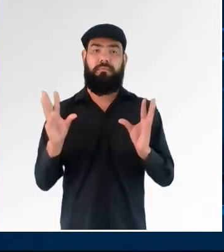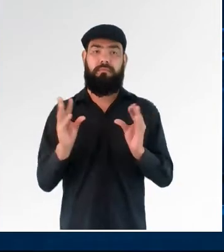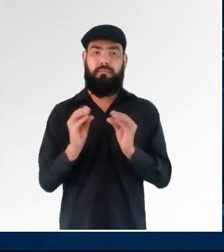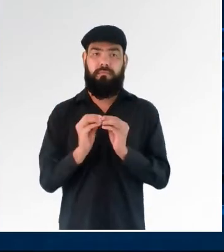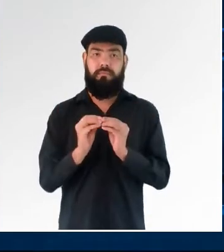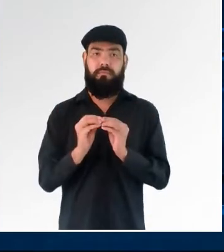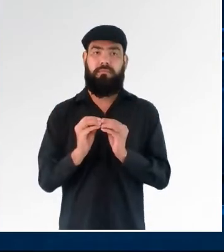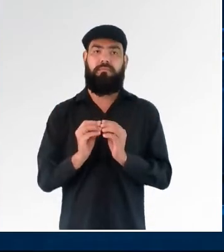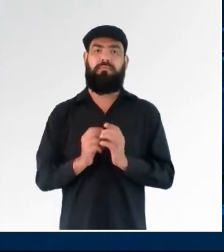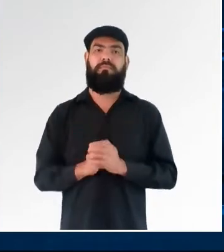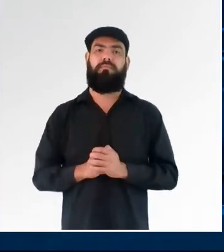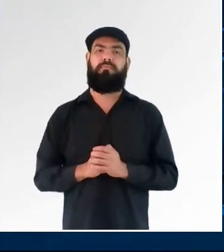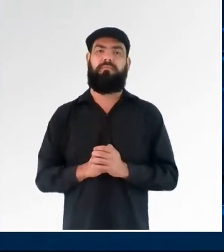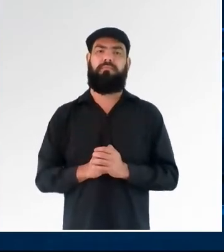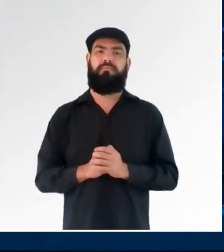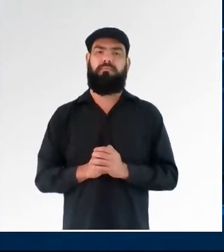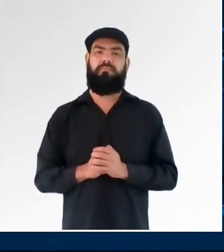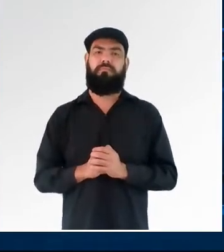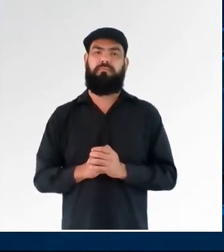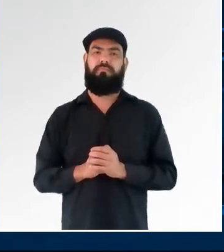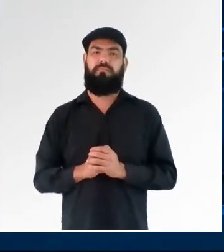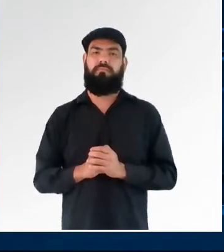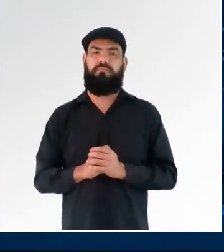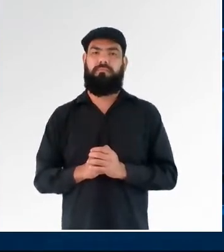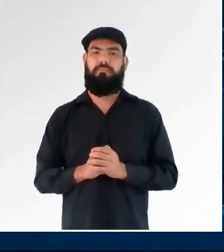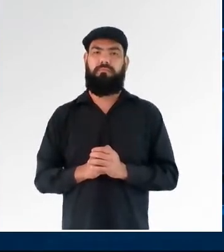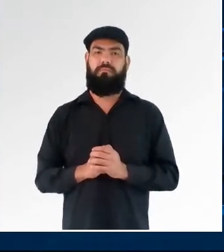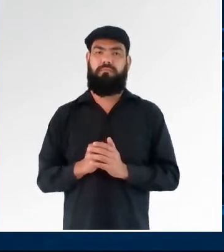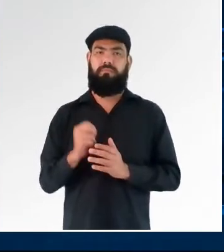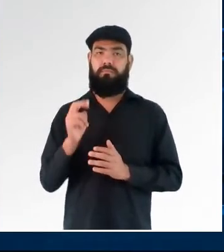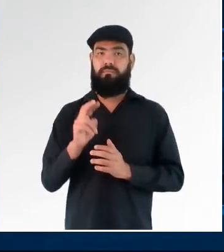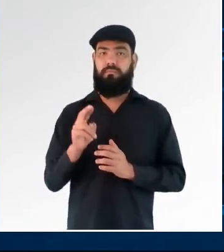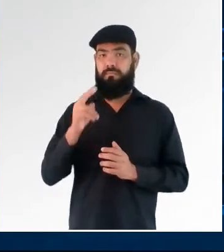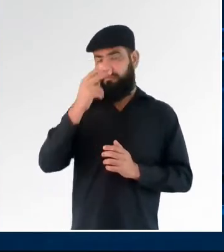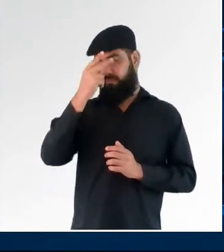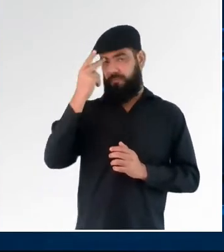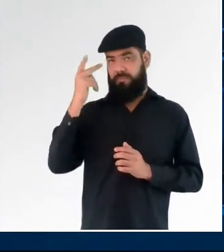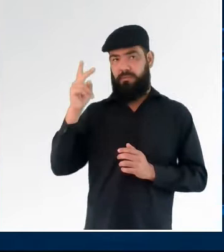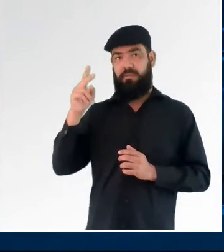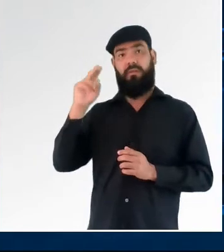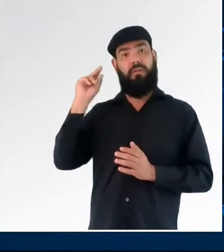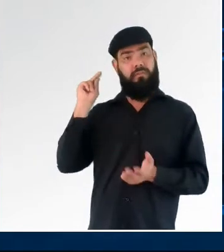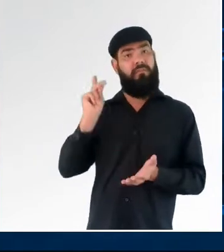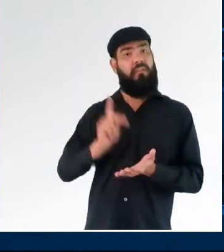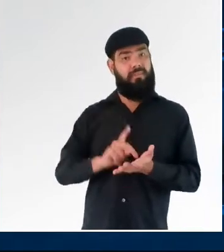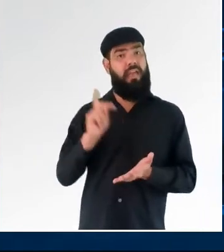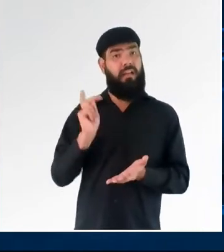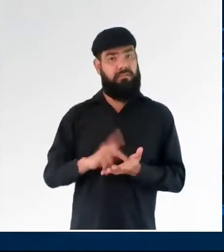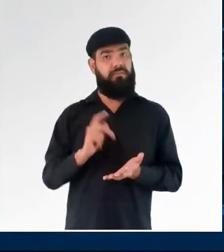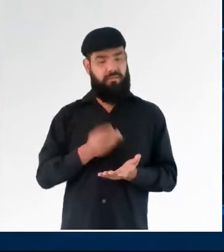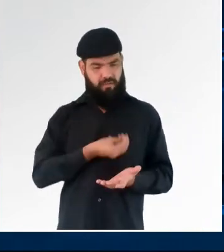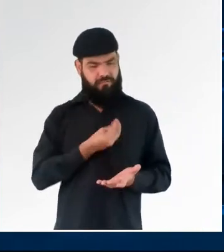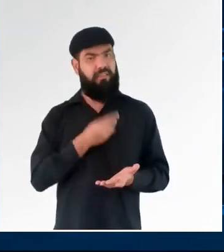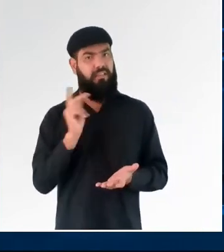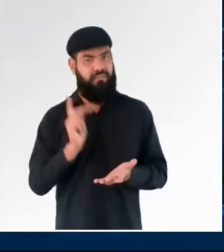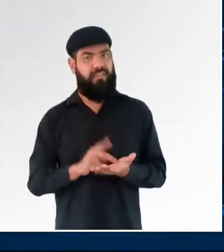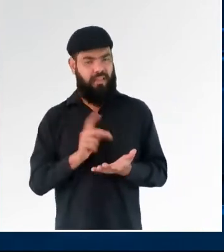modo indicativo, né? Ou seja, aquele caráter verídico, caráter real, caráter